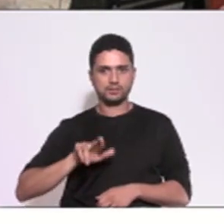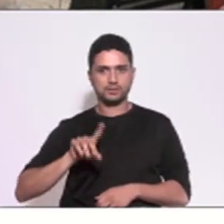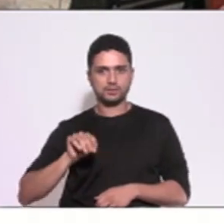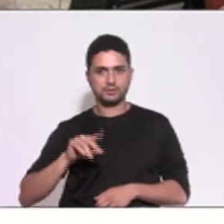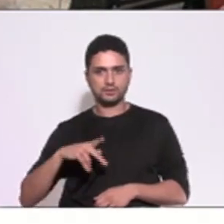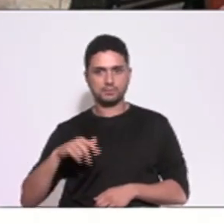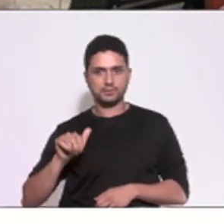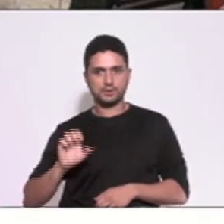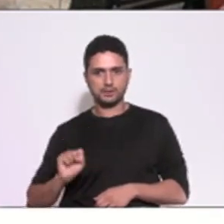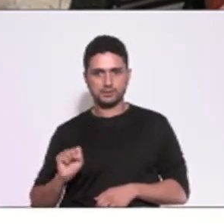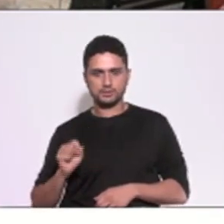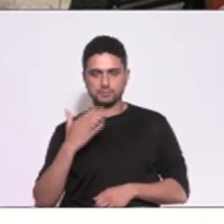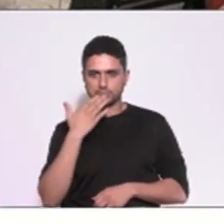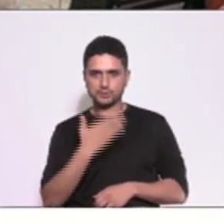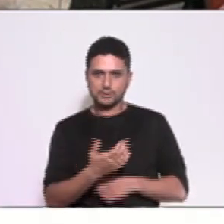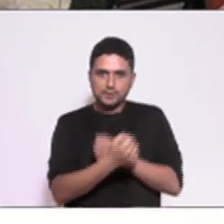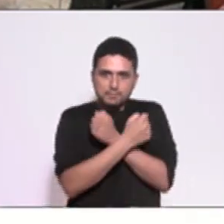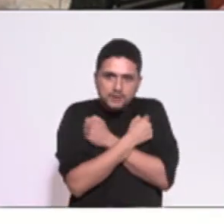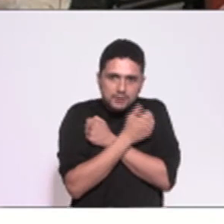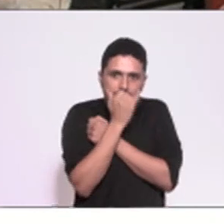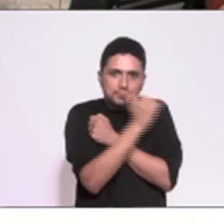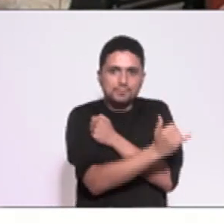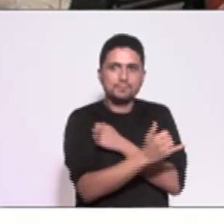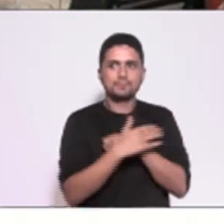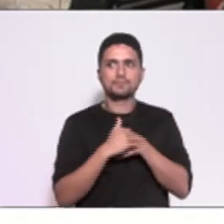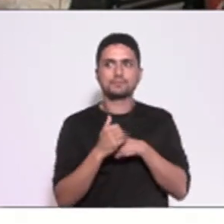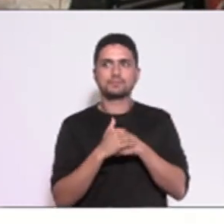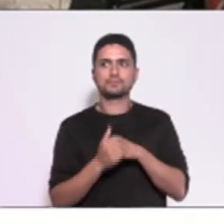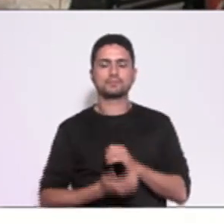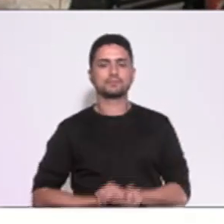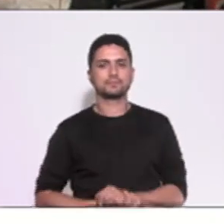transmitindo um abraço carinhoso.